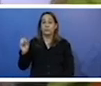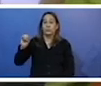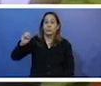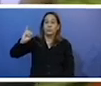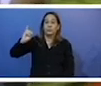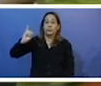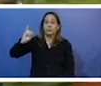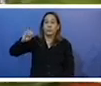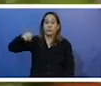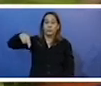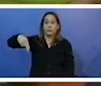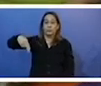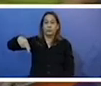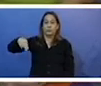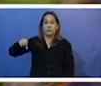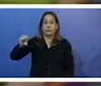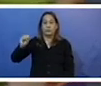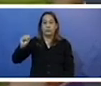Instante. Ó,